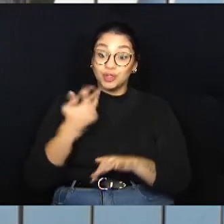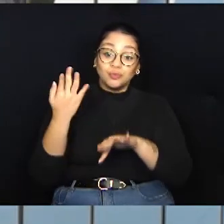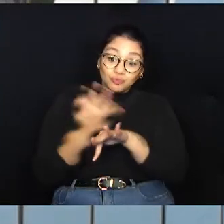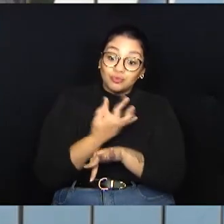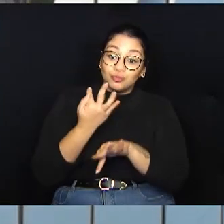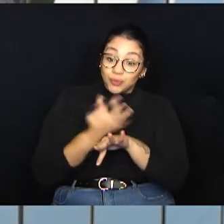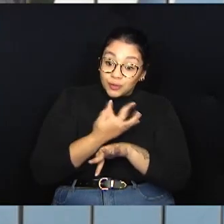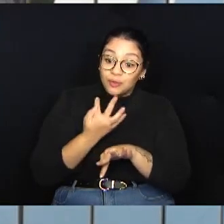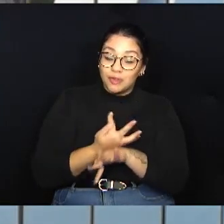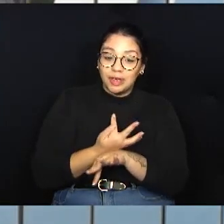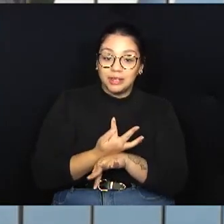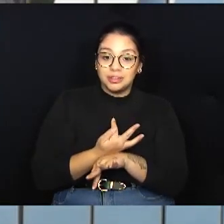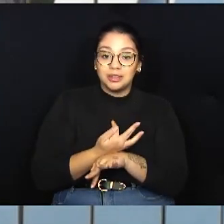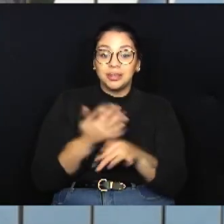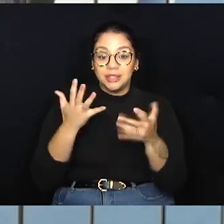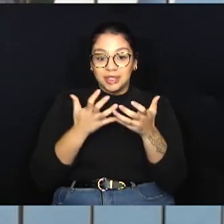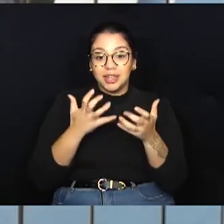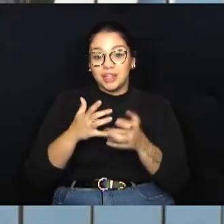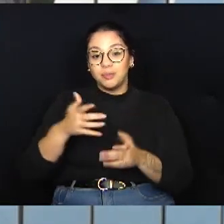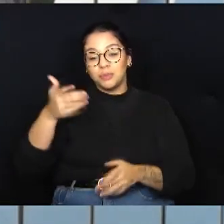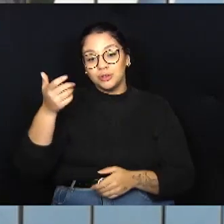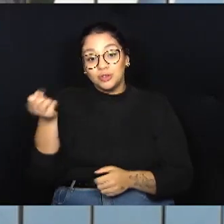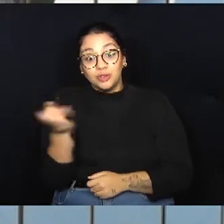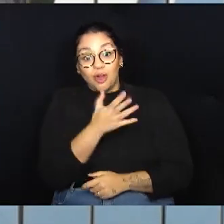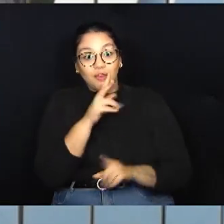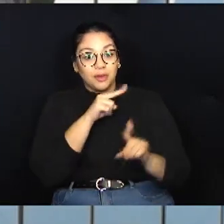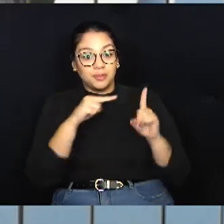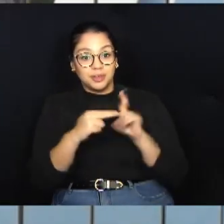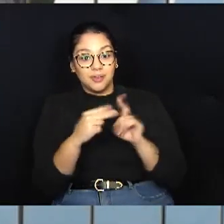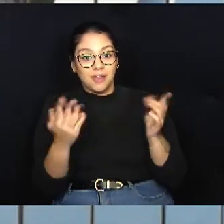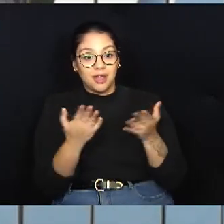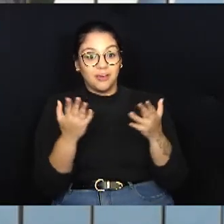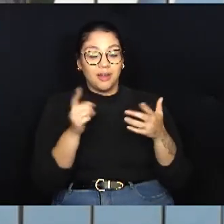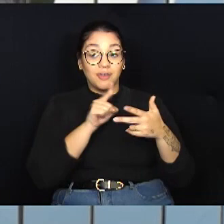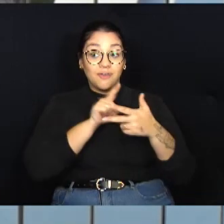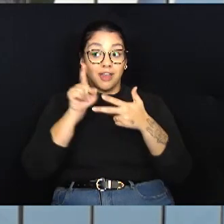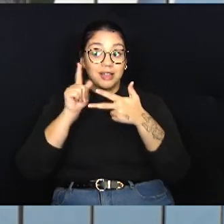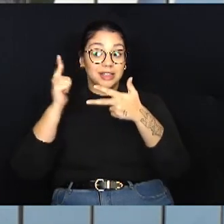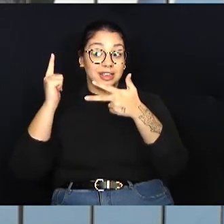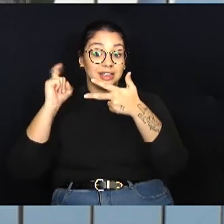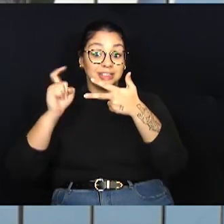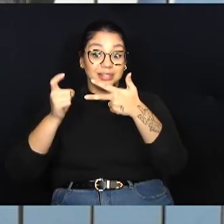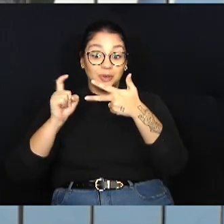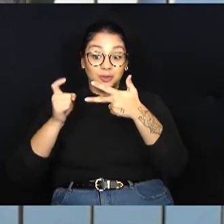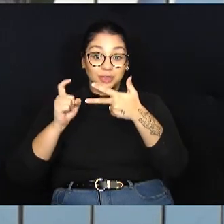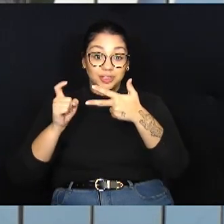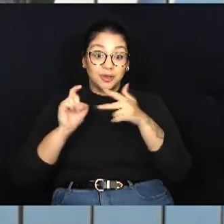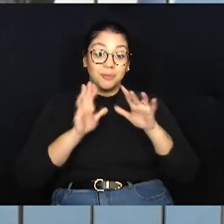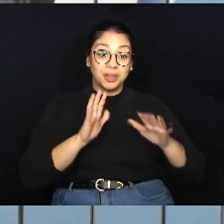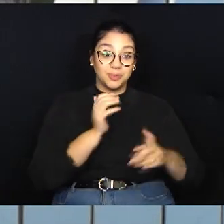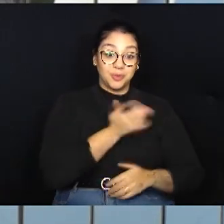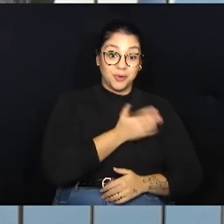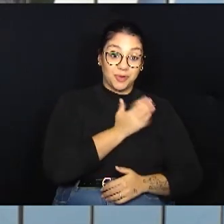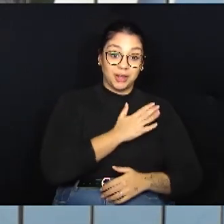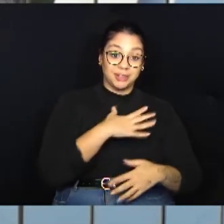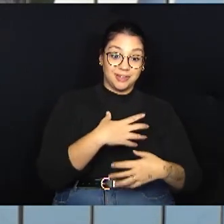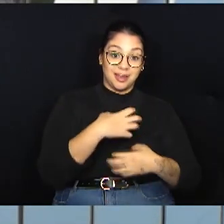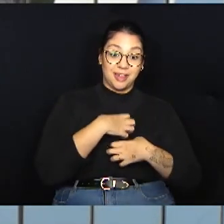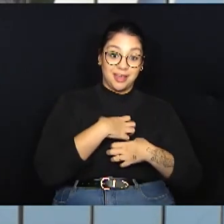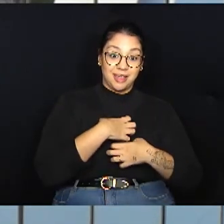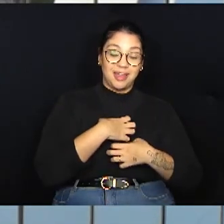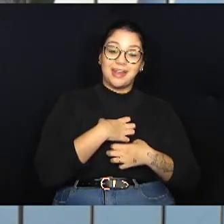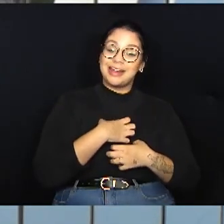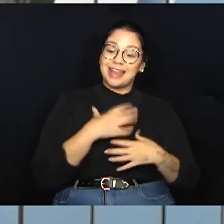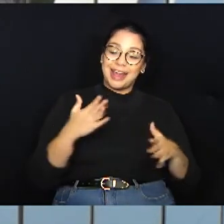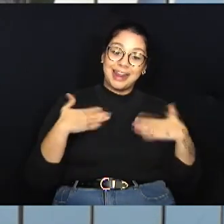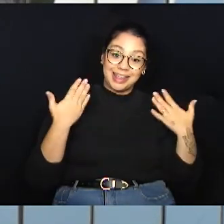é claro que nós teremos que dar novas respostas. Eu estou indo para o Executivo Municipal com o coração cheio de alegria. Em primeiro lugar, pelo dom da vida.